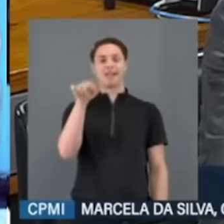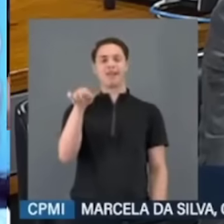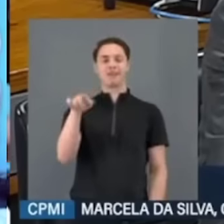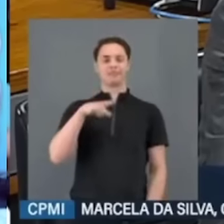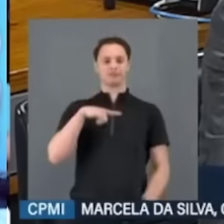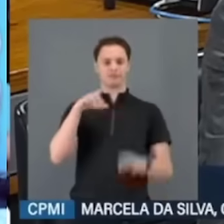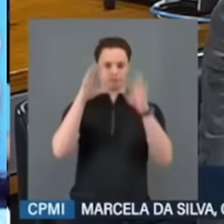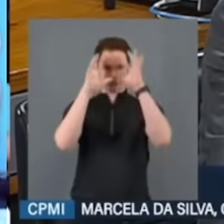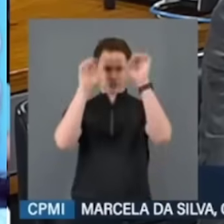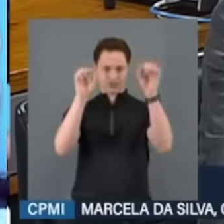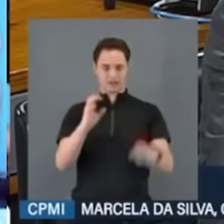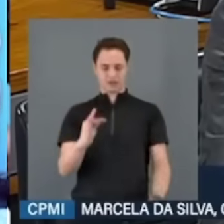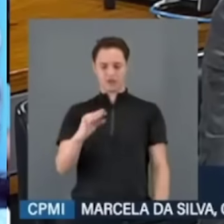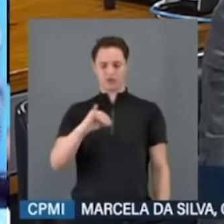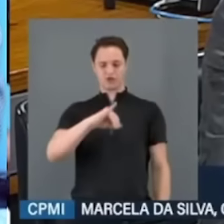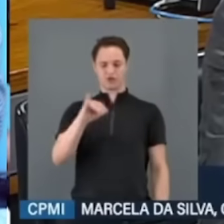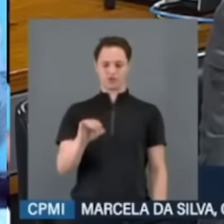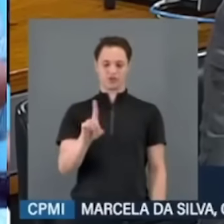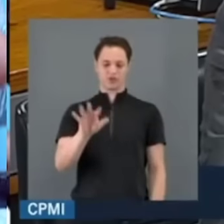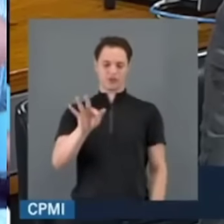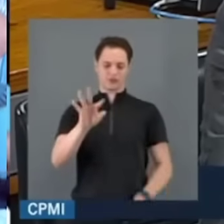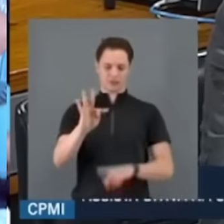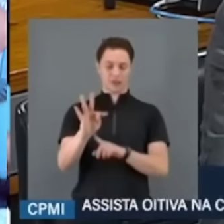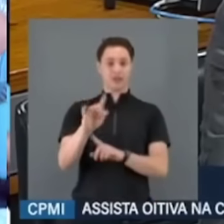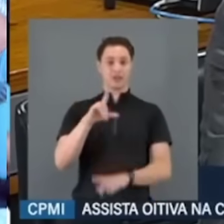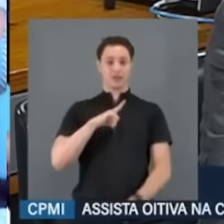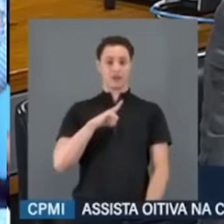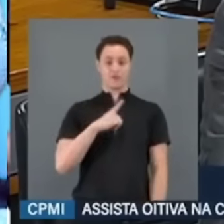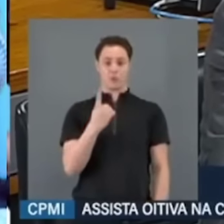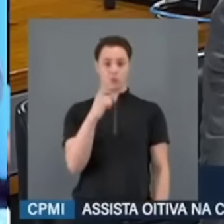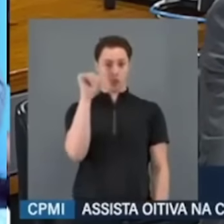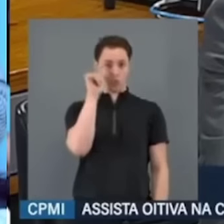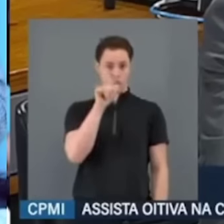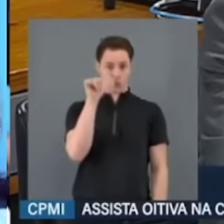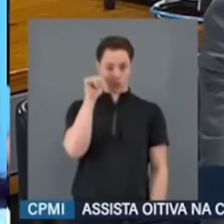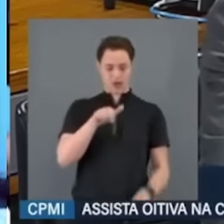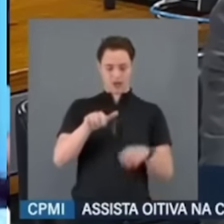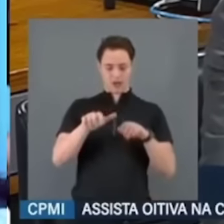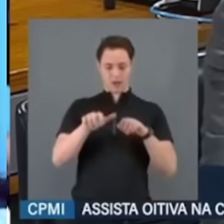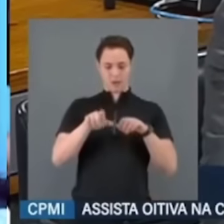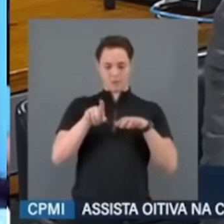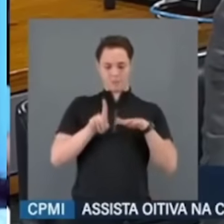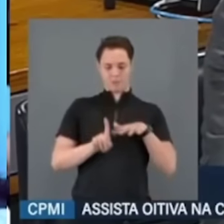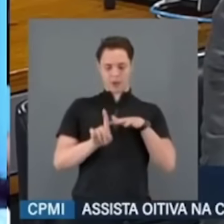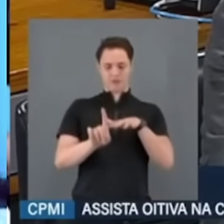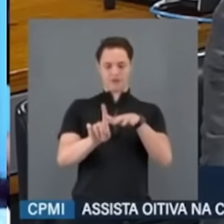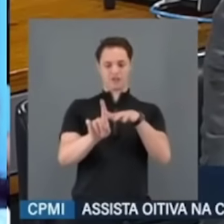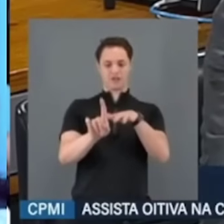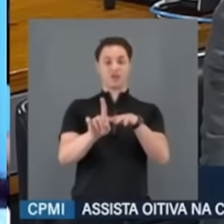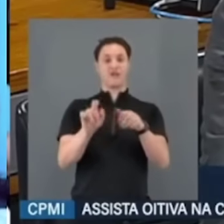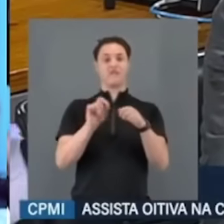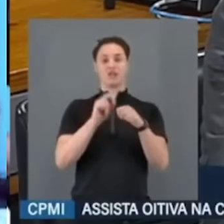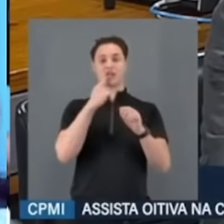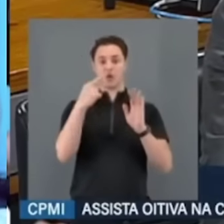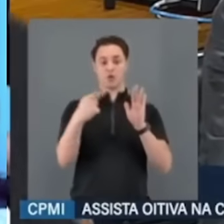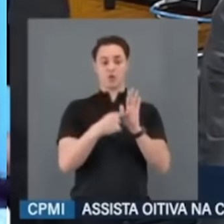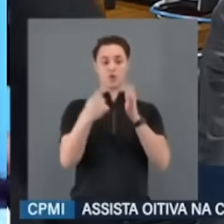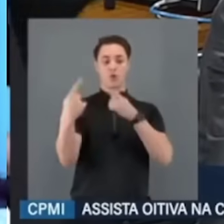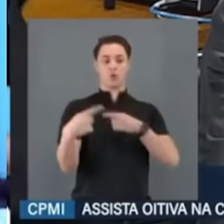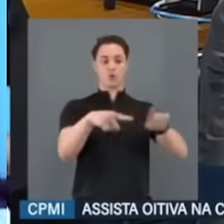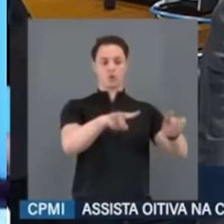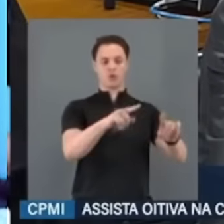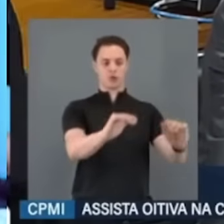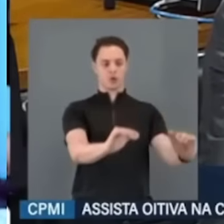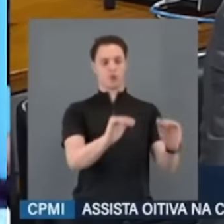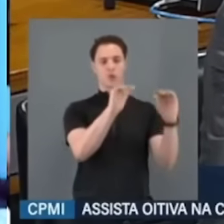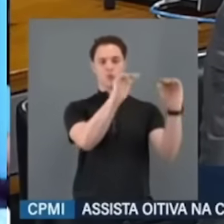Distrito Federal, houve uma senhora, uma manifestante, que moveu uma ação contra o comandante da Polícia Militar,